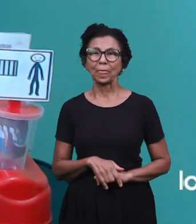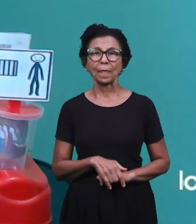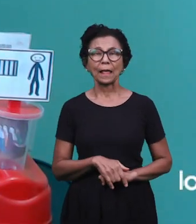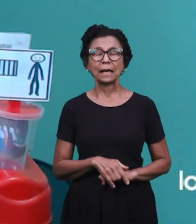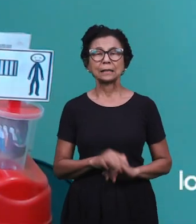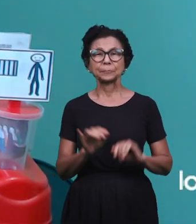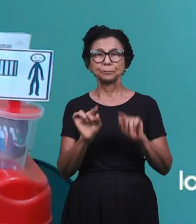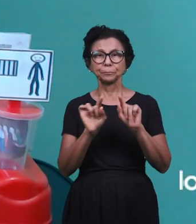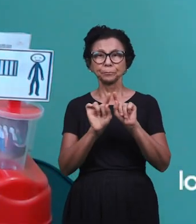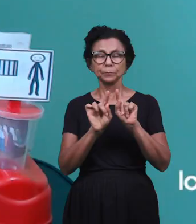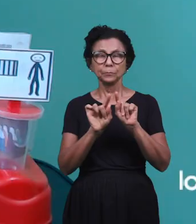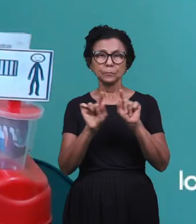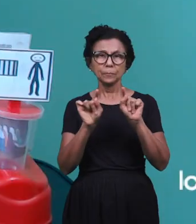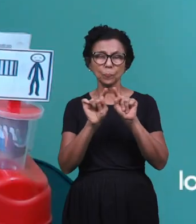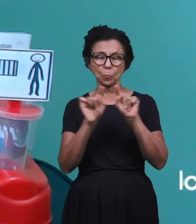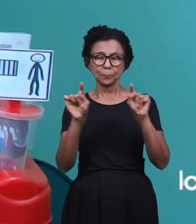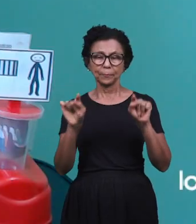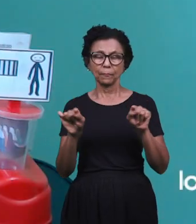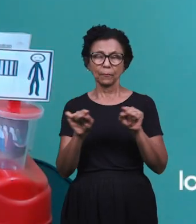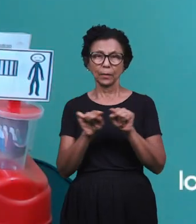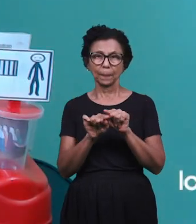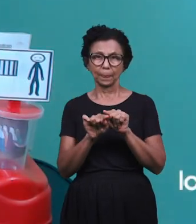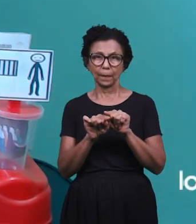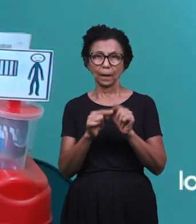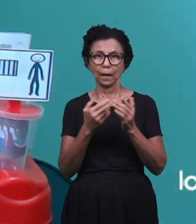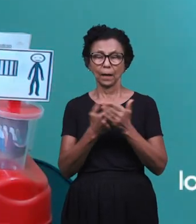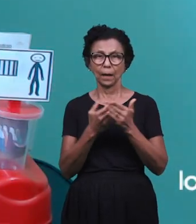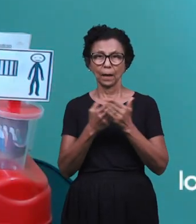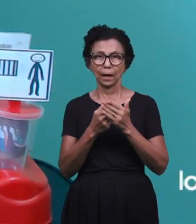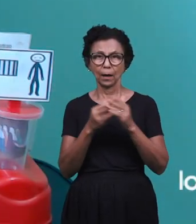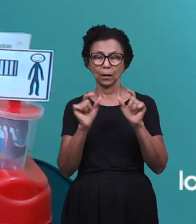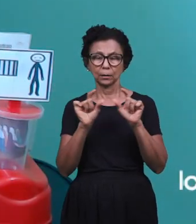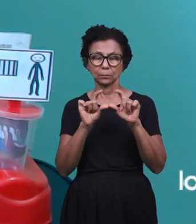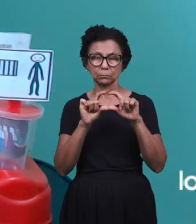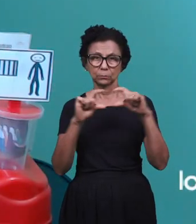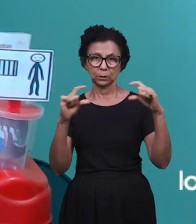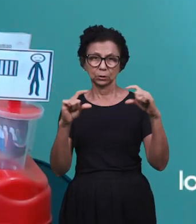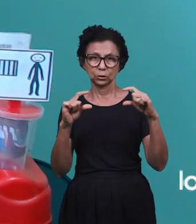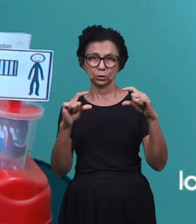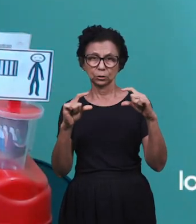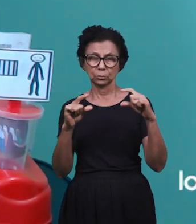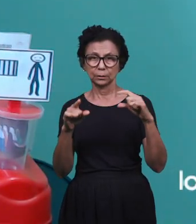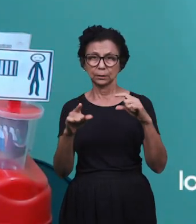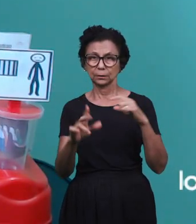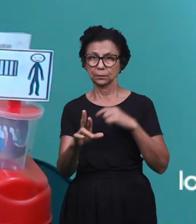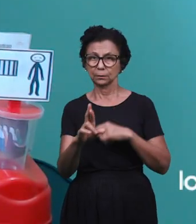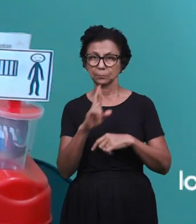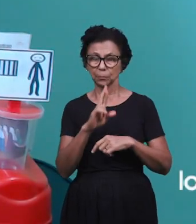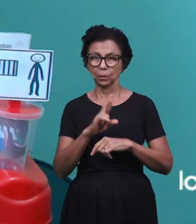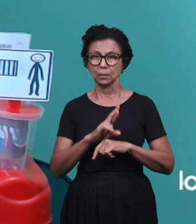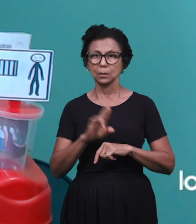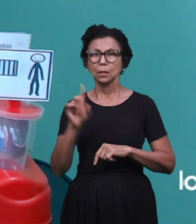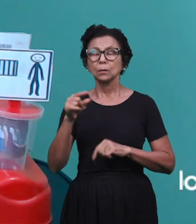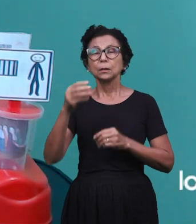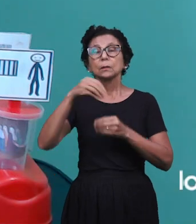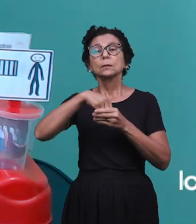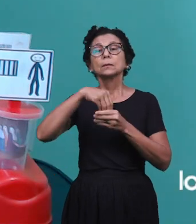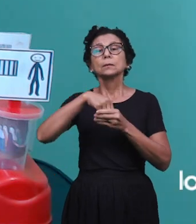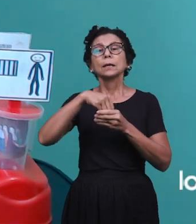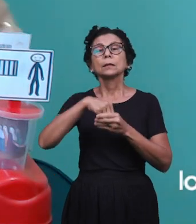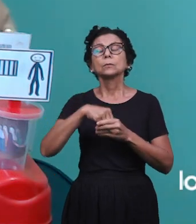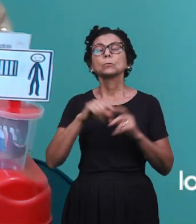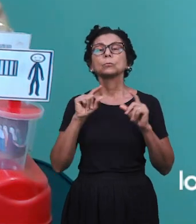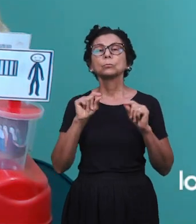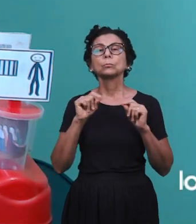da aula flexibilizada, tá bom? E aqui tem a resposta. Vamos lá. O que está aqui dentro